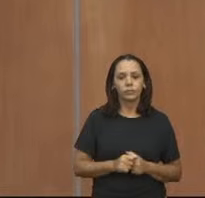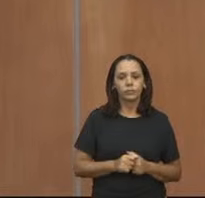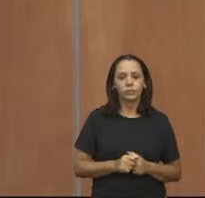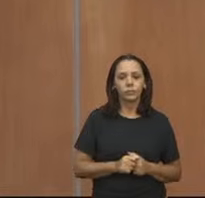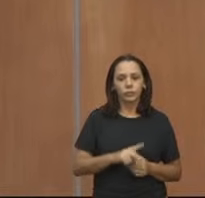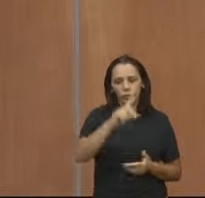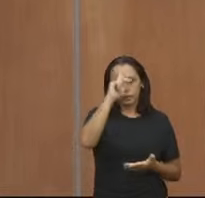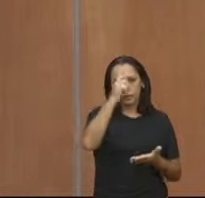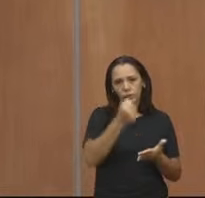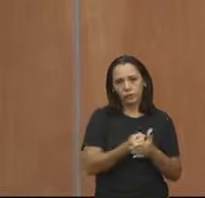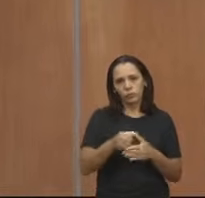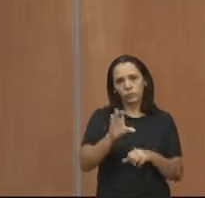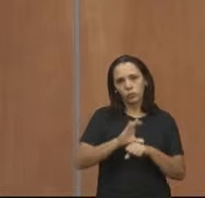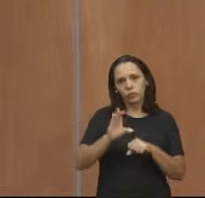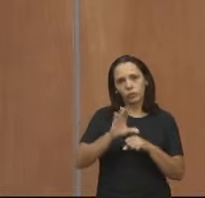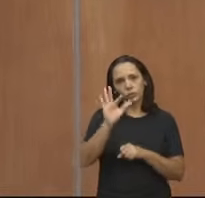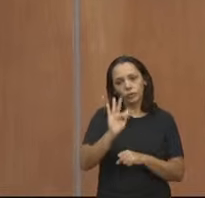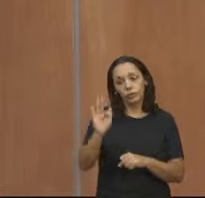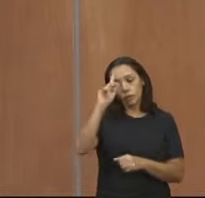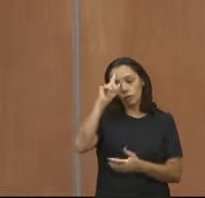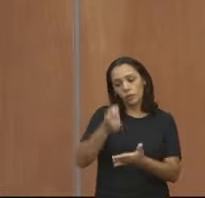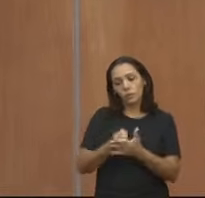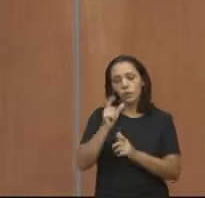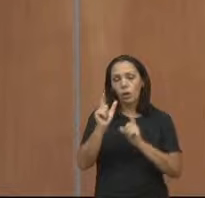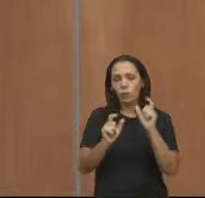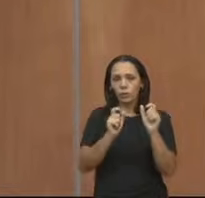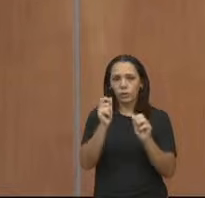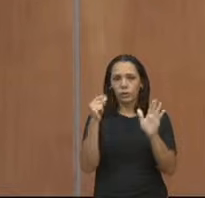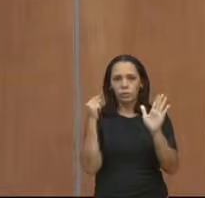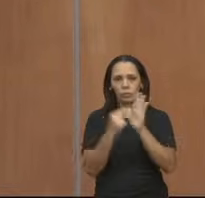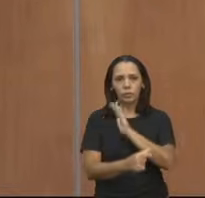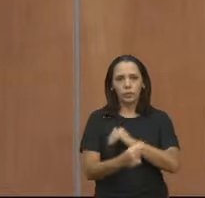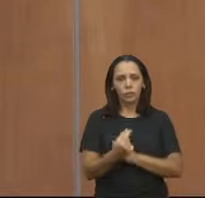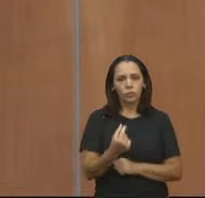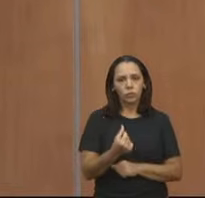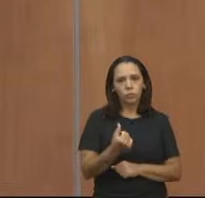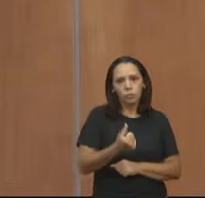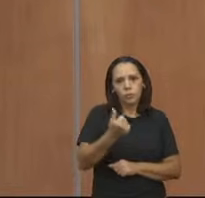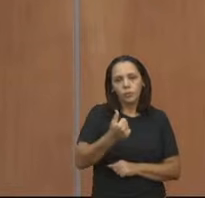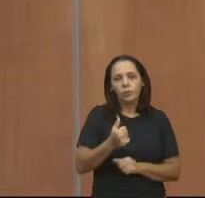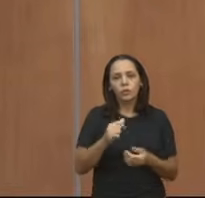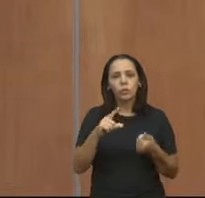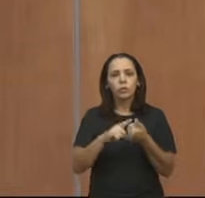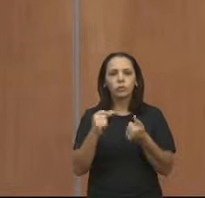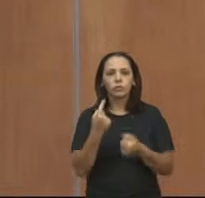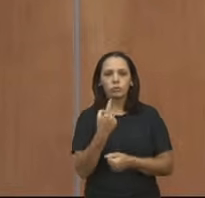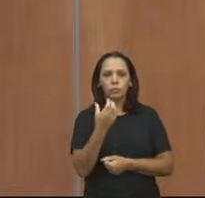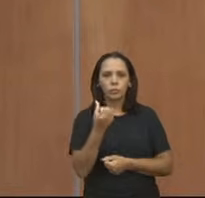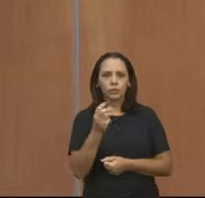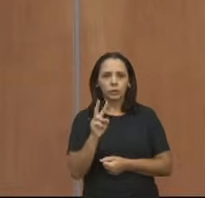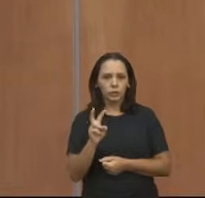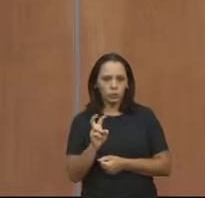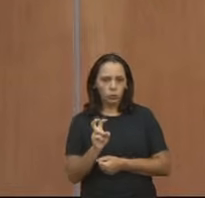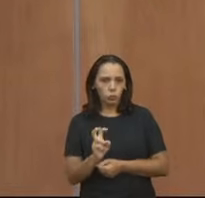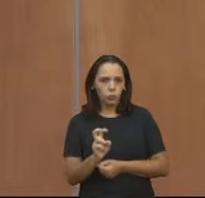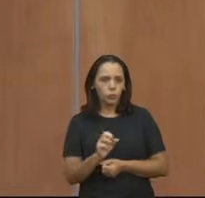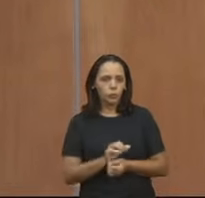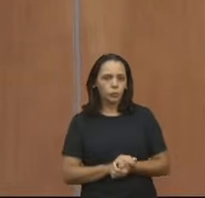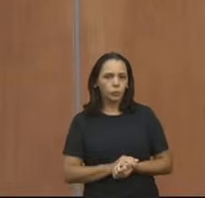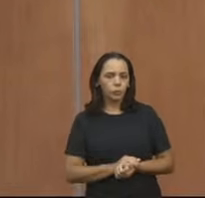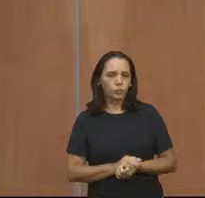Determina a Constituição Federal, no parágrafo 1º do artigo 165, observadas